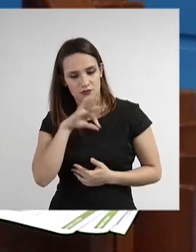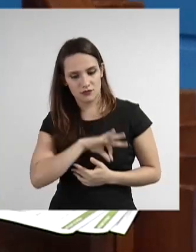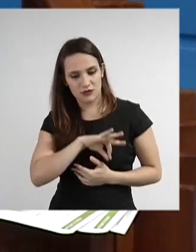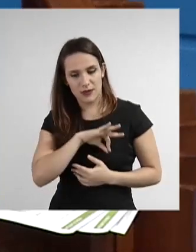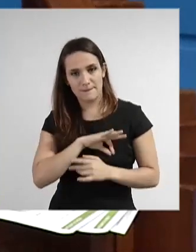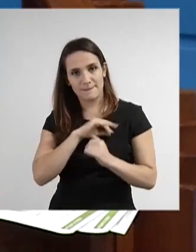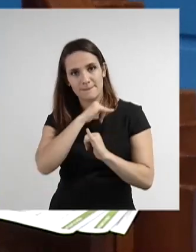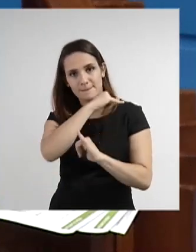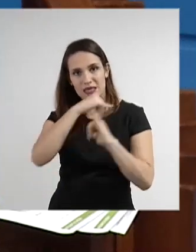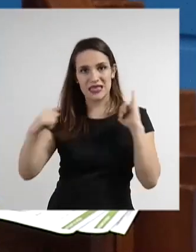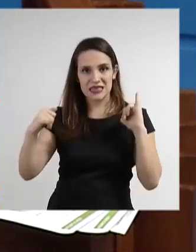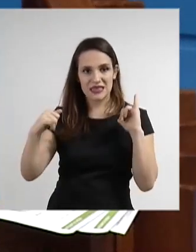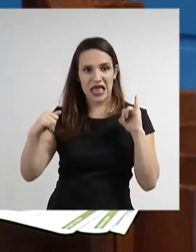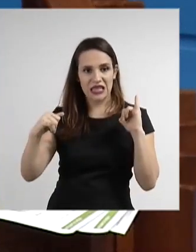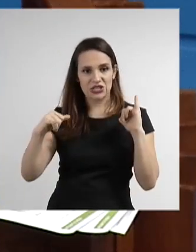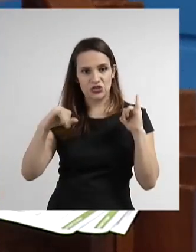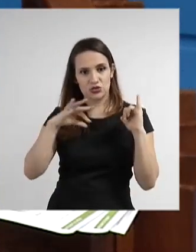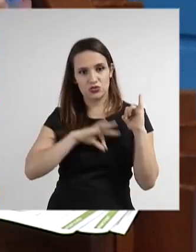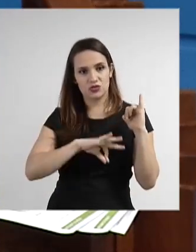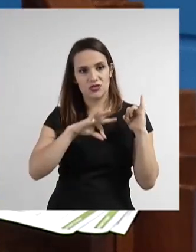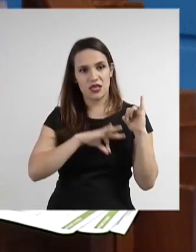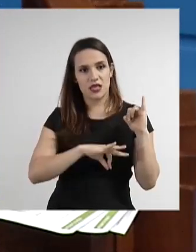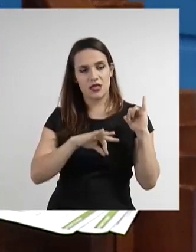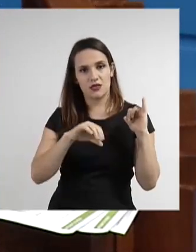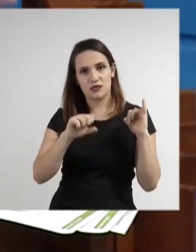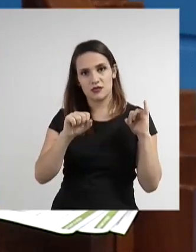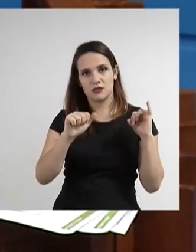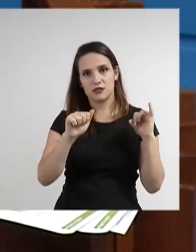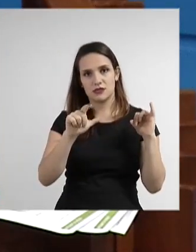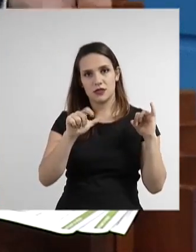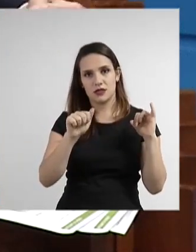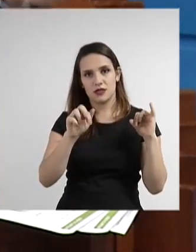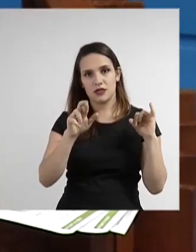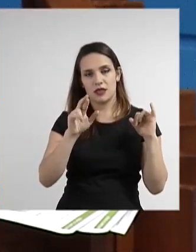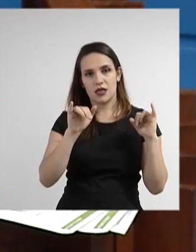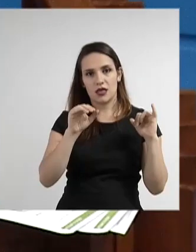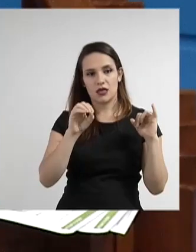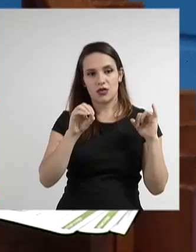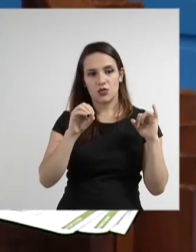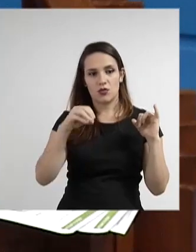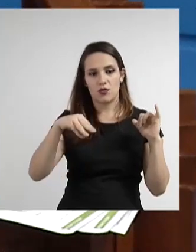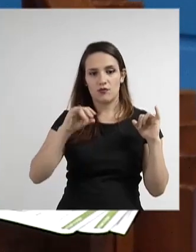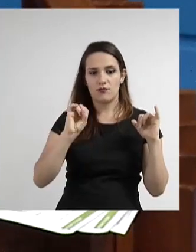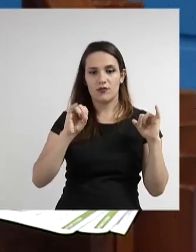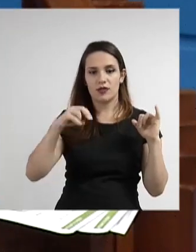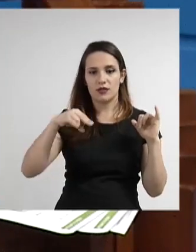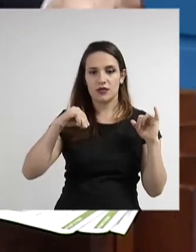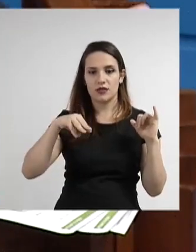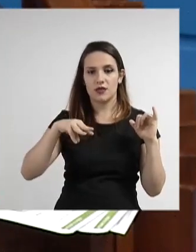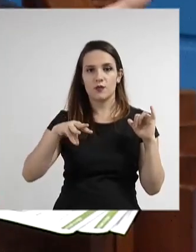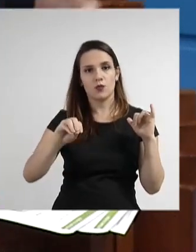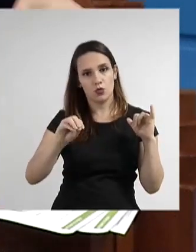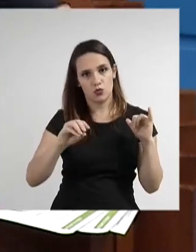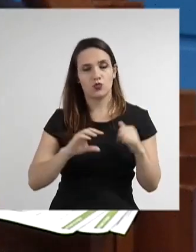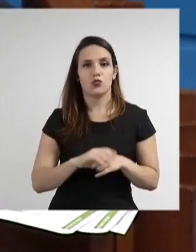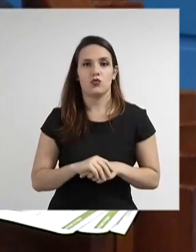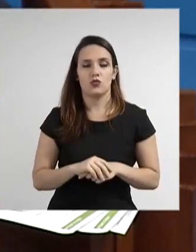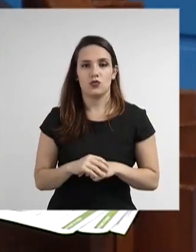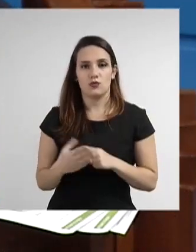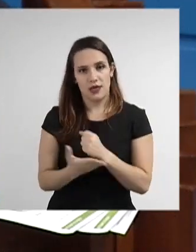mínimo. A renda per capita de meio salário mínimo. É essa família que é